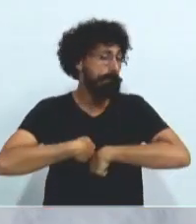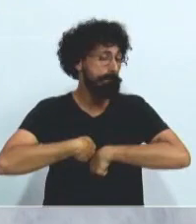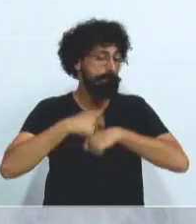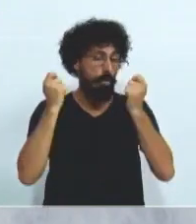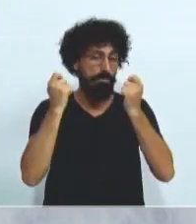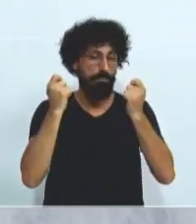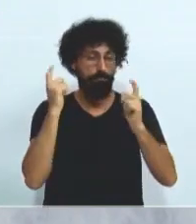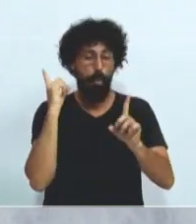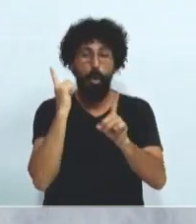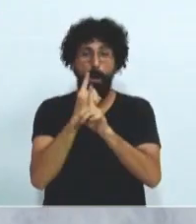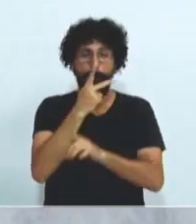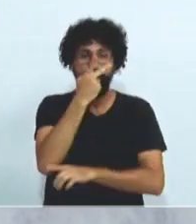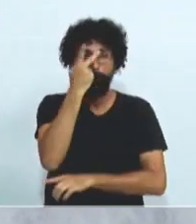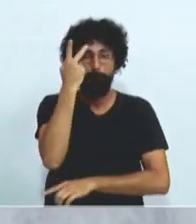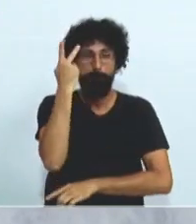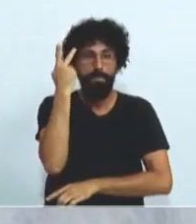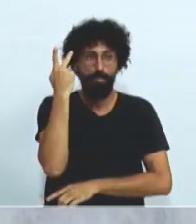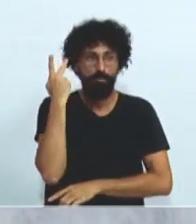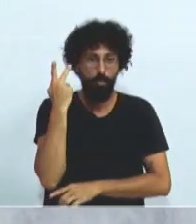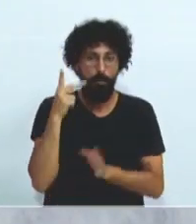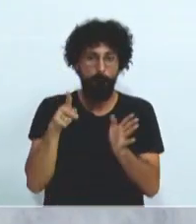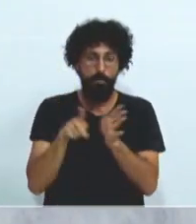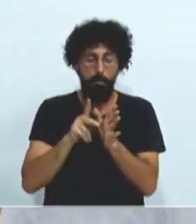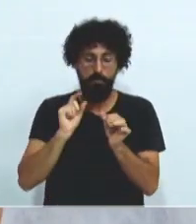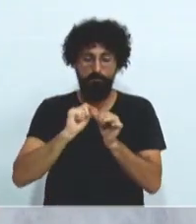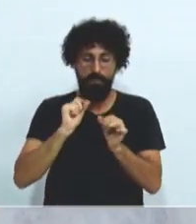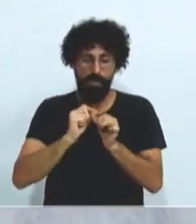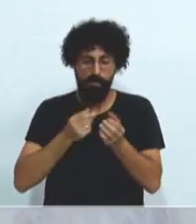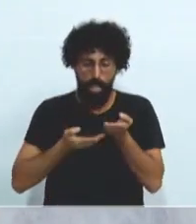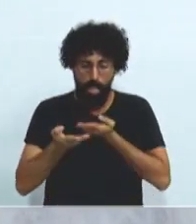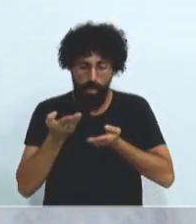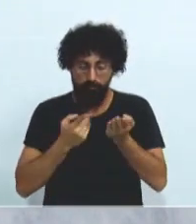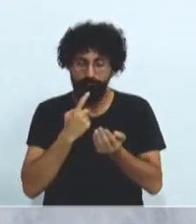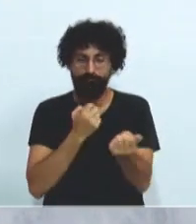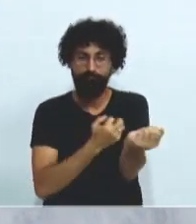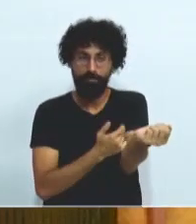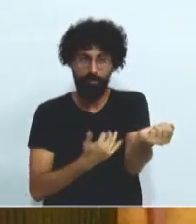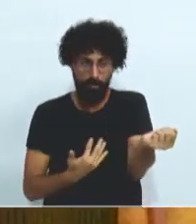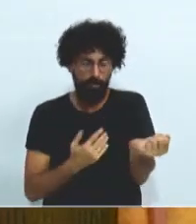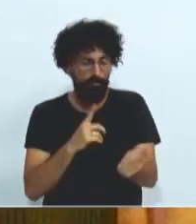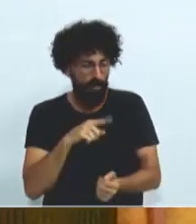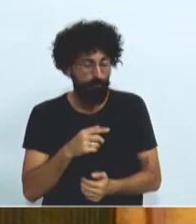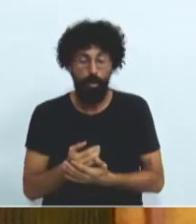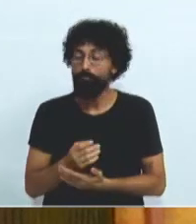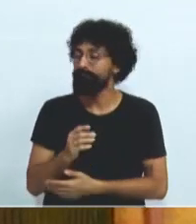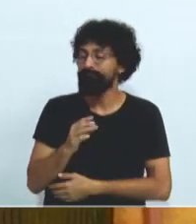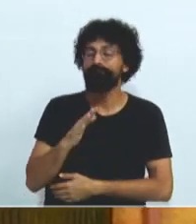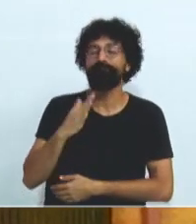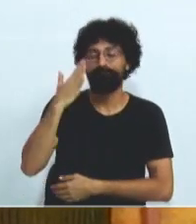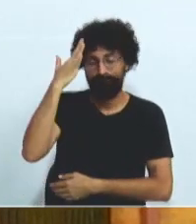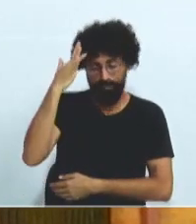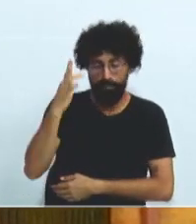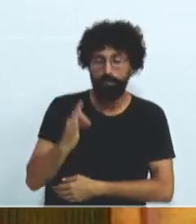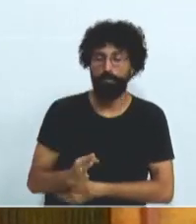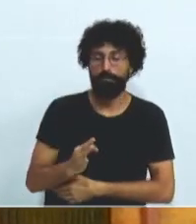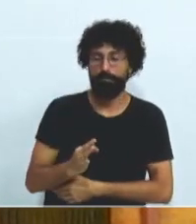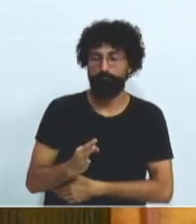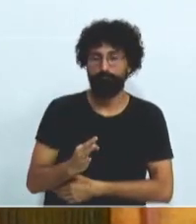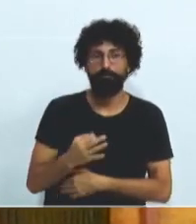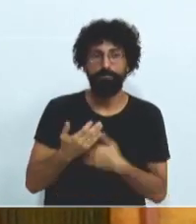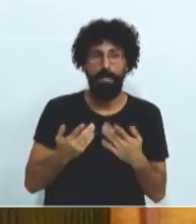apta para fazer essa doação e, de fato, conseguir combater a doença. Com certeza, né? Então, hoje a gente tem o